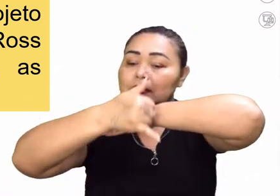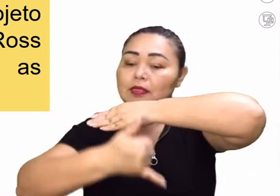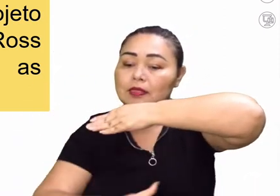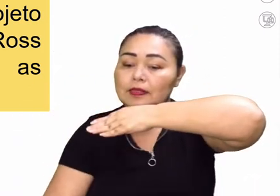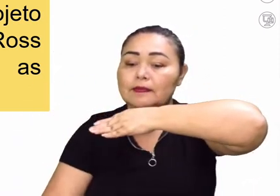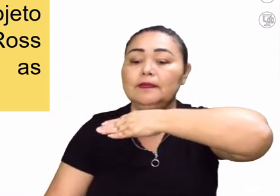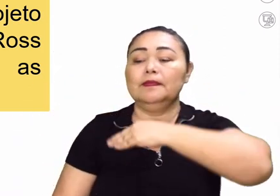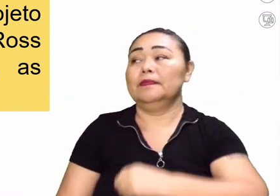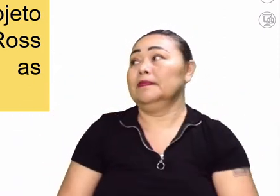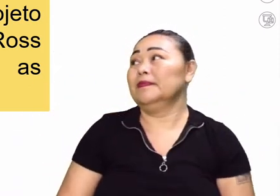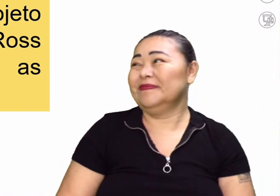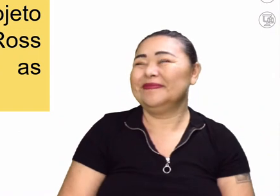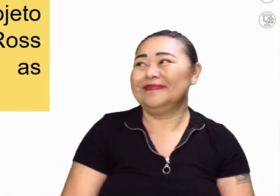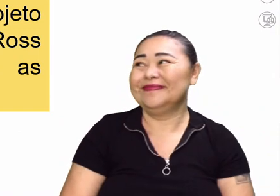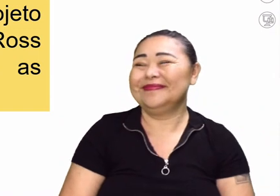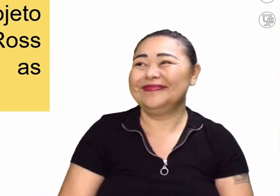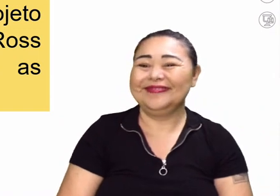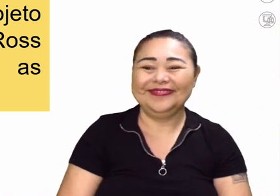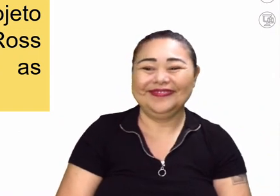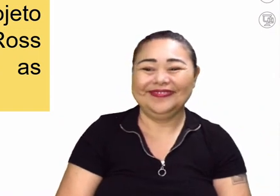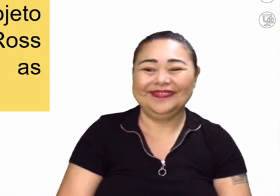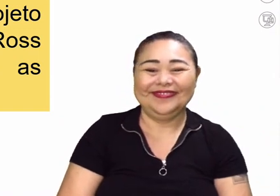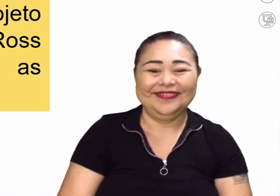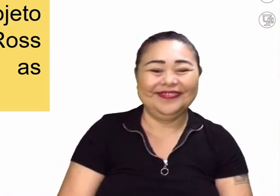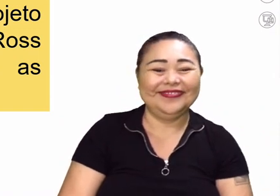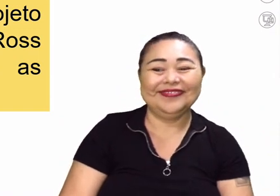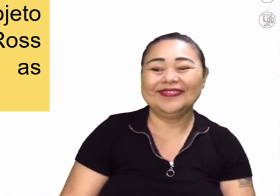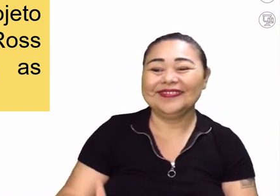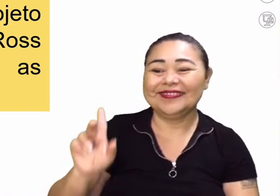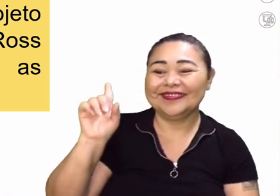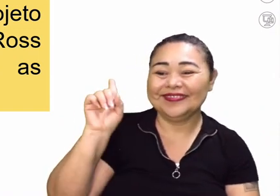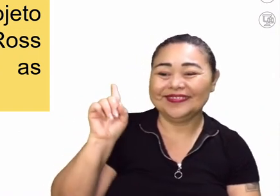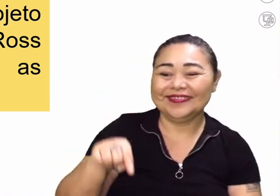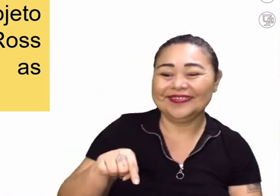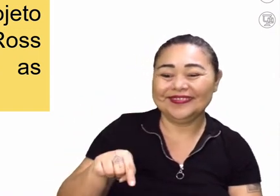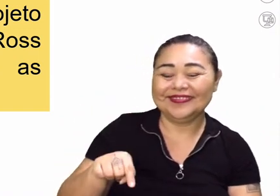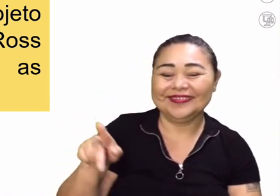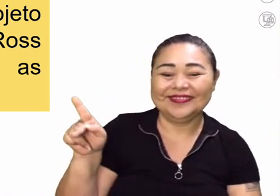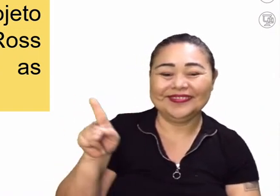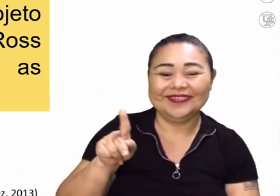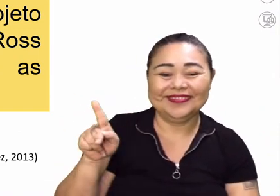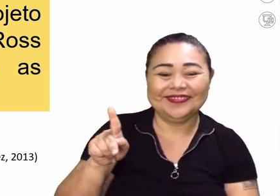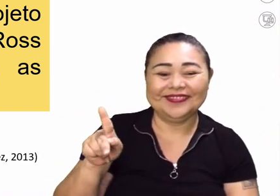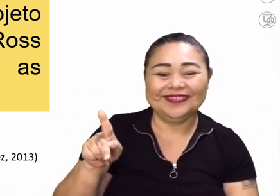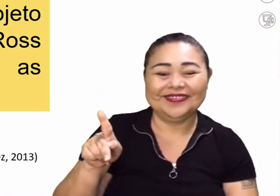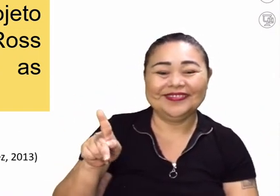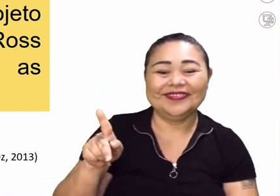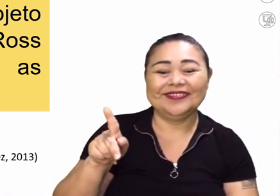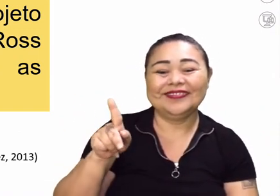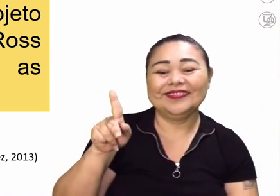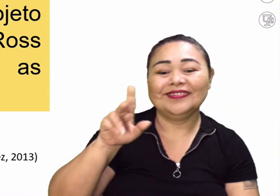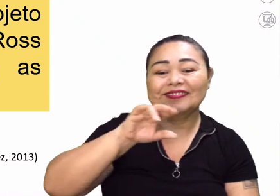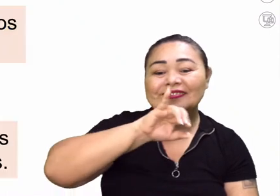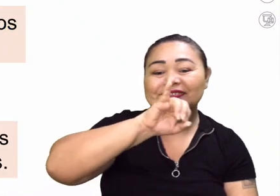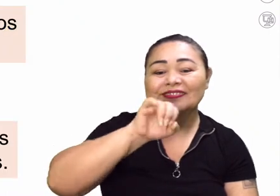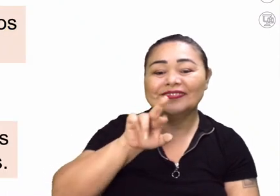muito bem Rogério vamos lá então o professor geógrafo